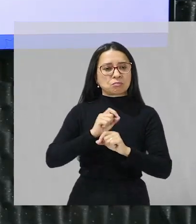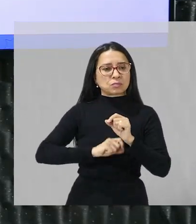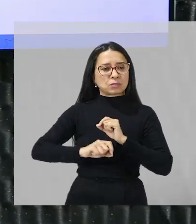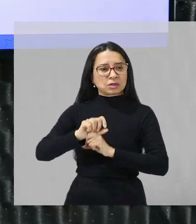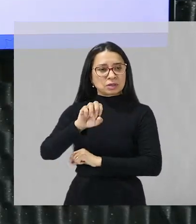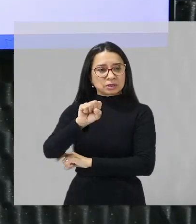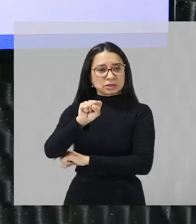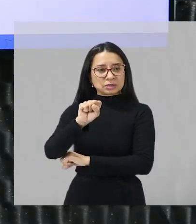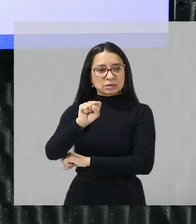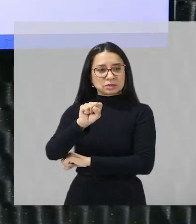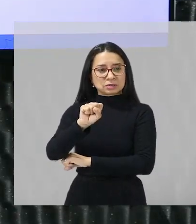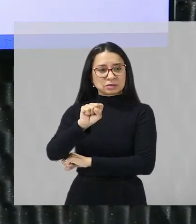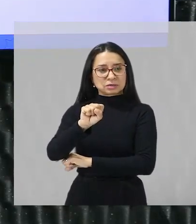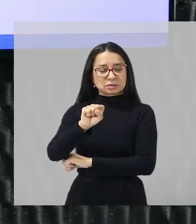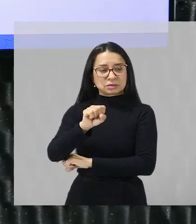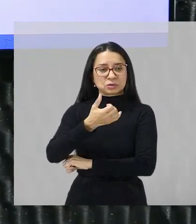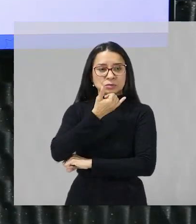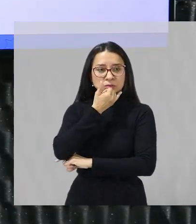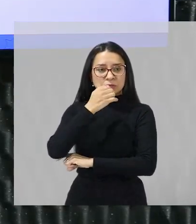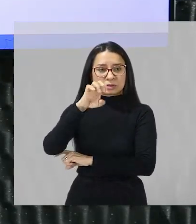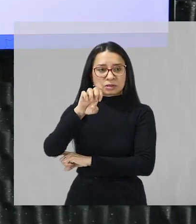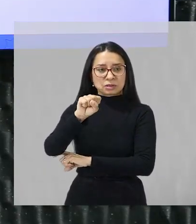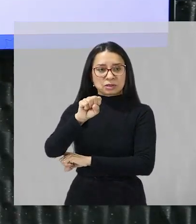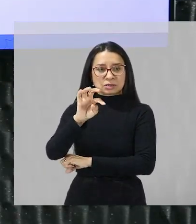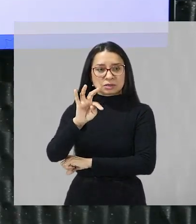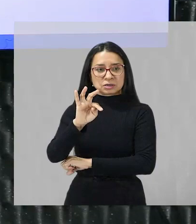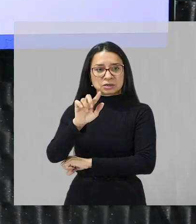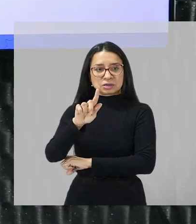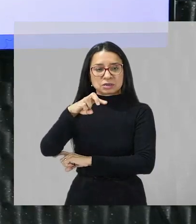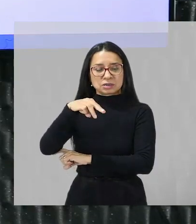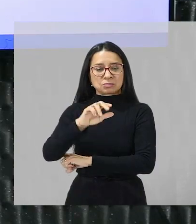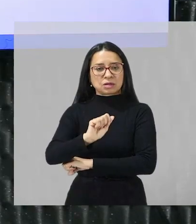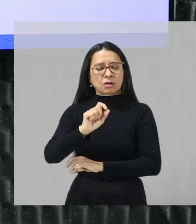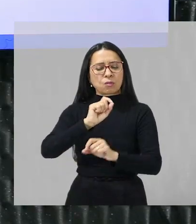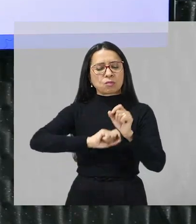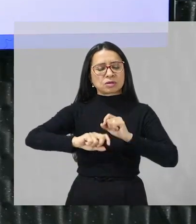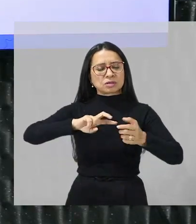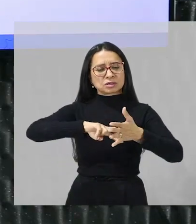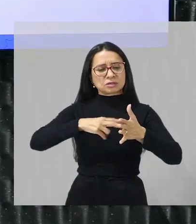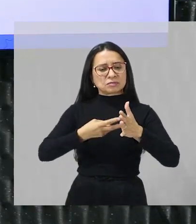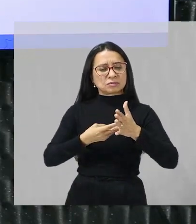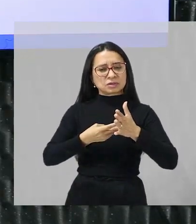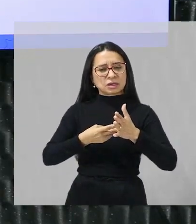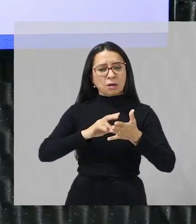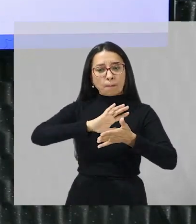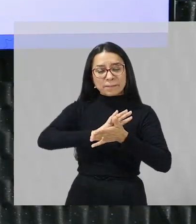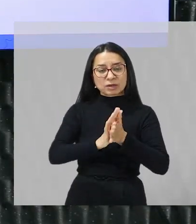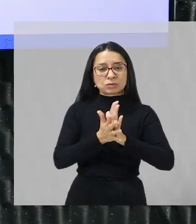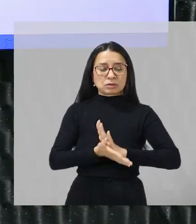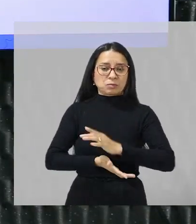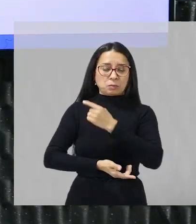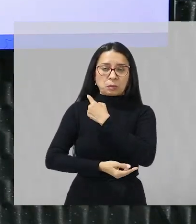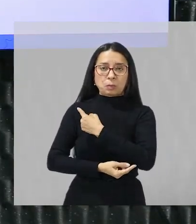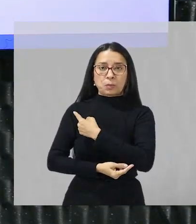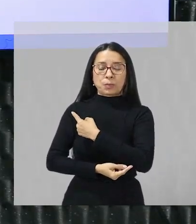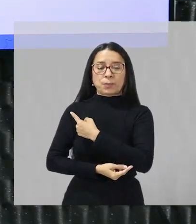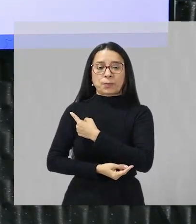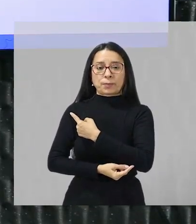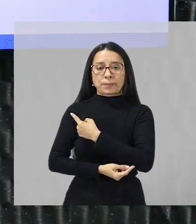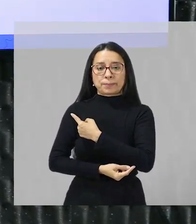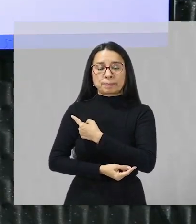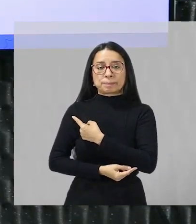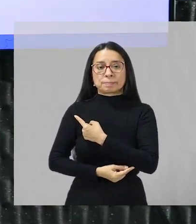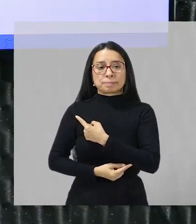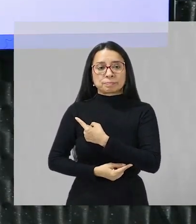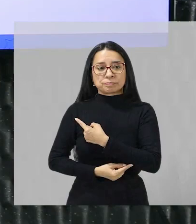preconceito. O que embasa a criação de movimentos sociais como o GPH e de outros grupos LGBT com o mesmo perfil. A pergunta